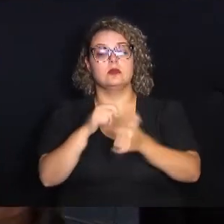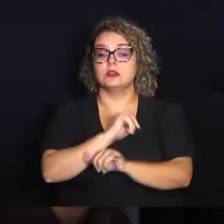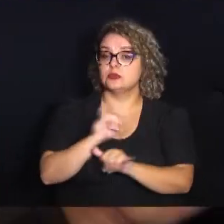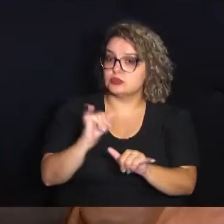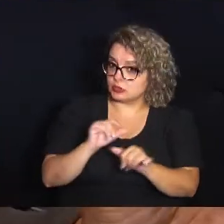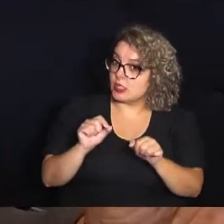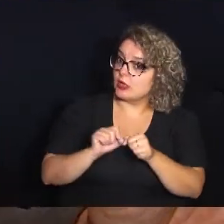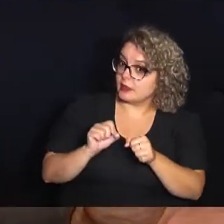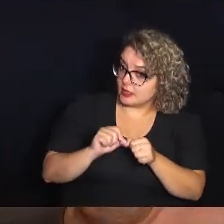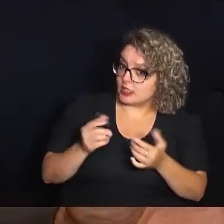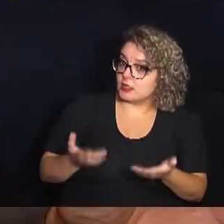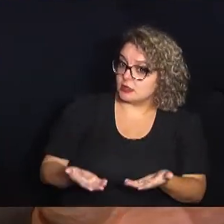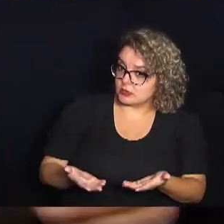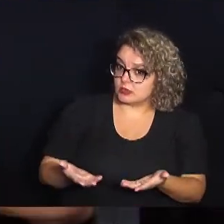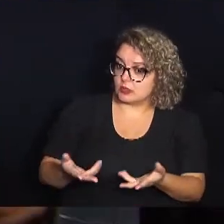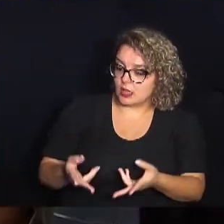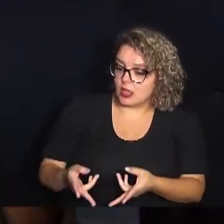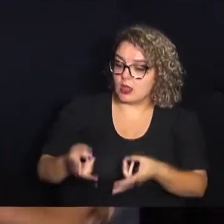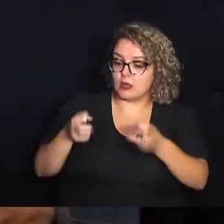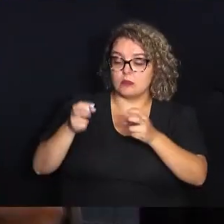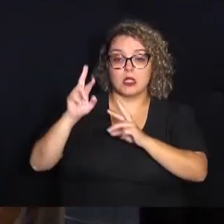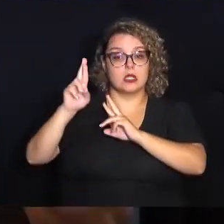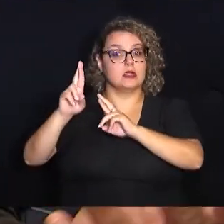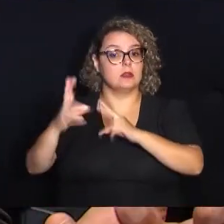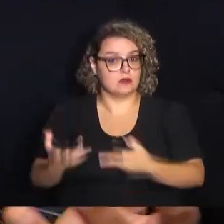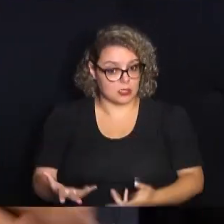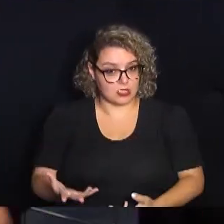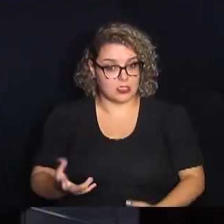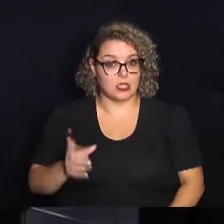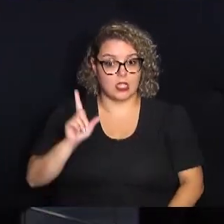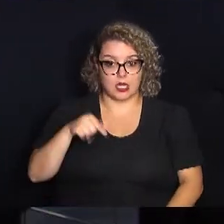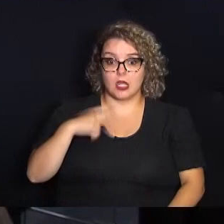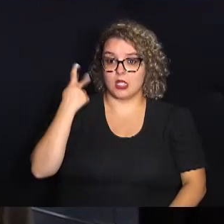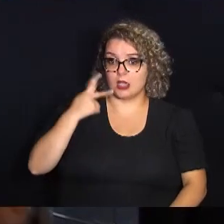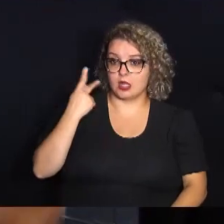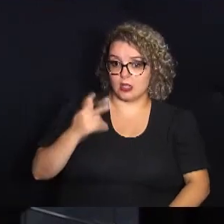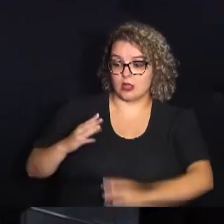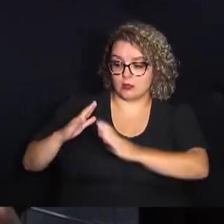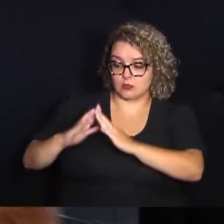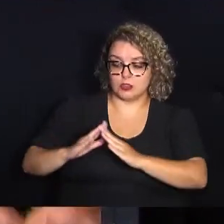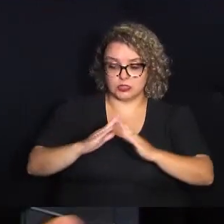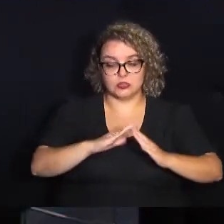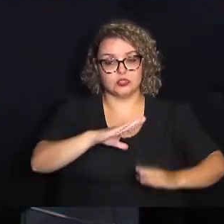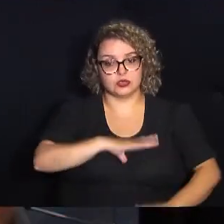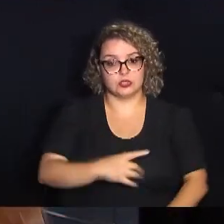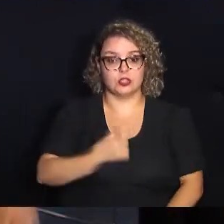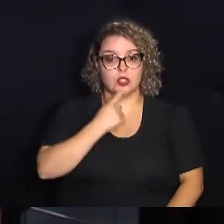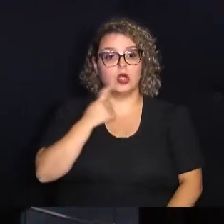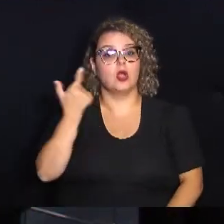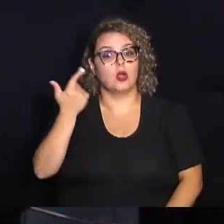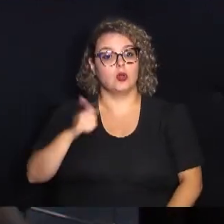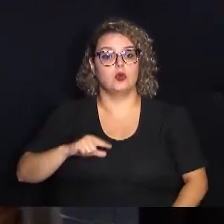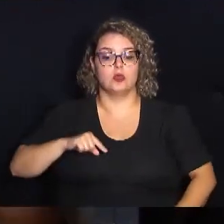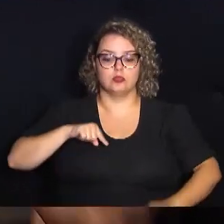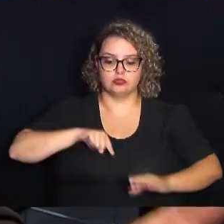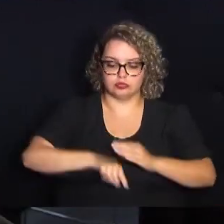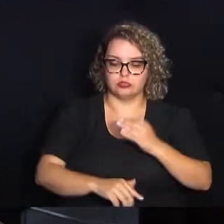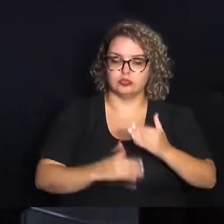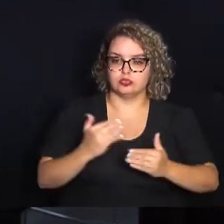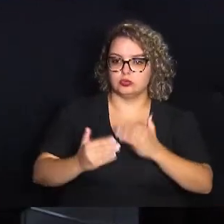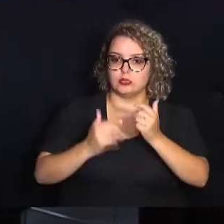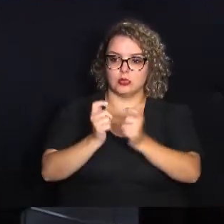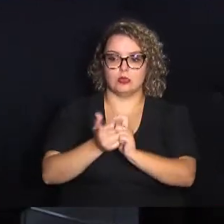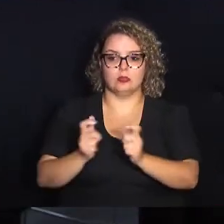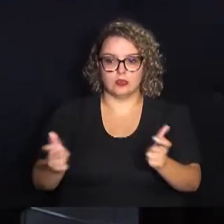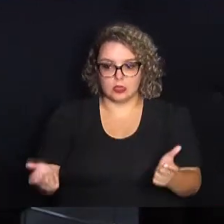com os anúncios feitos né a perspectiva é que a política Habitacional de Campinas continue